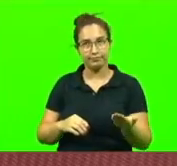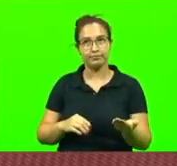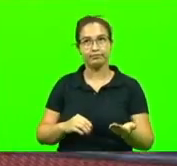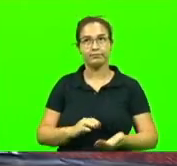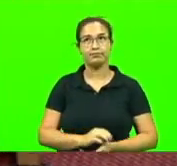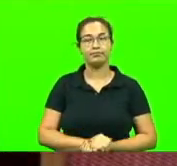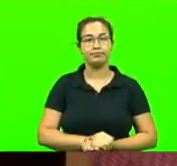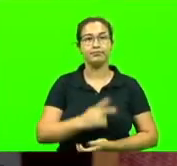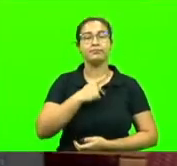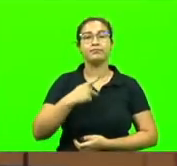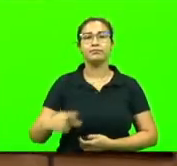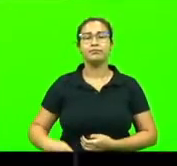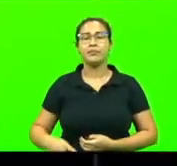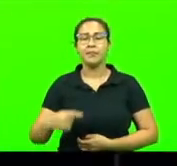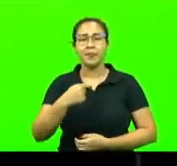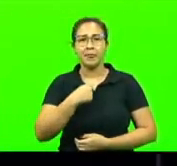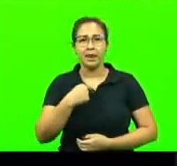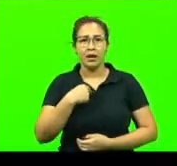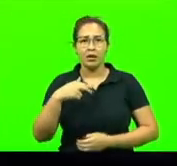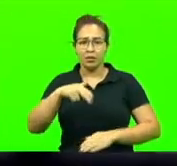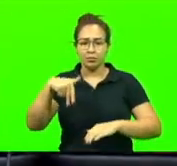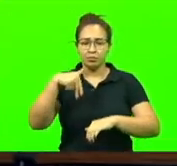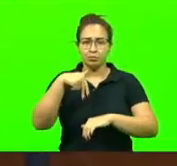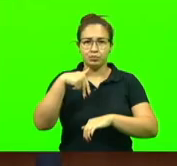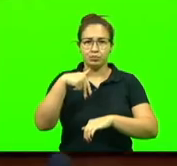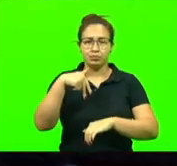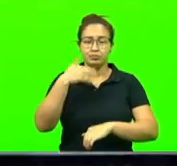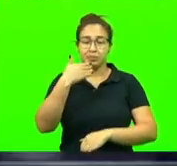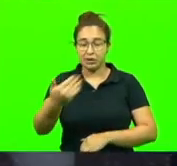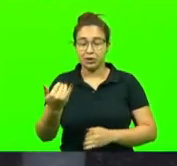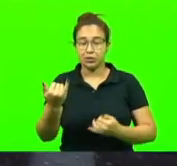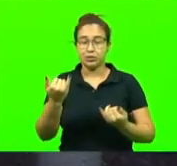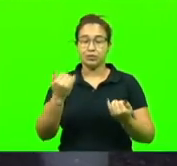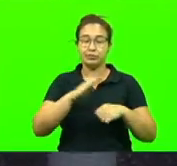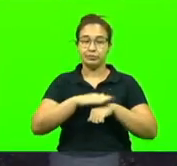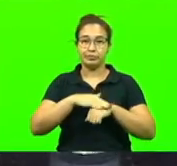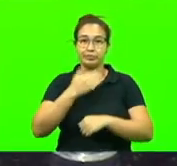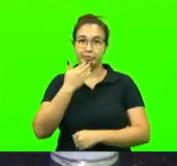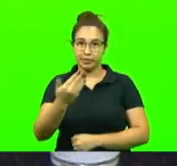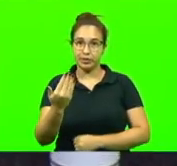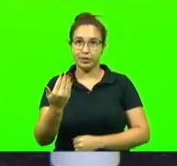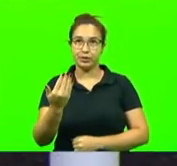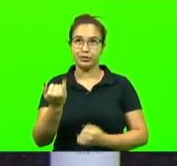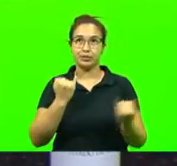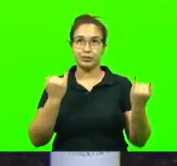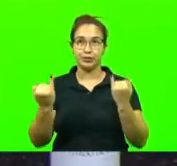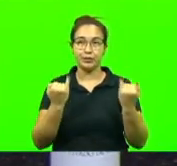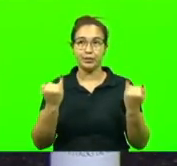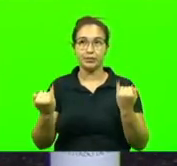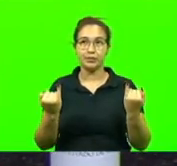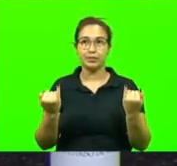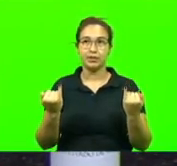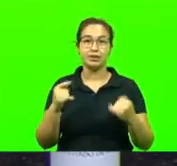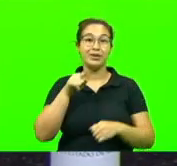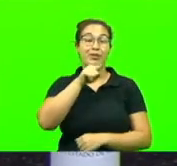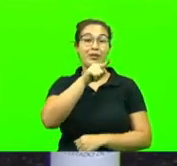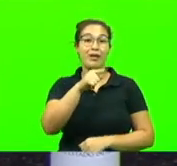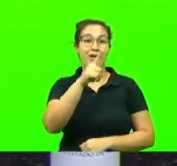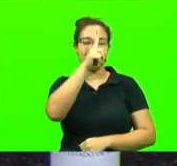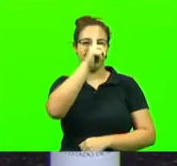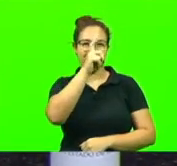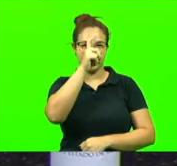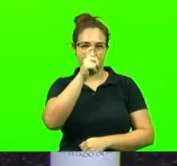Senhor presidente, o que me faz esse pedido de informação protocolar e aqui hora discutir lá no Hospital Tereza